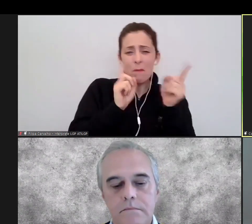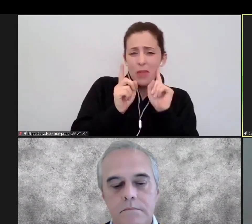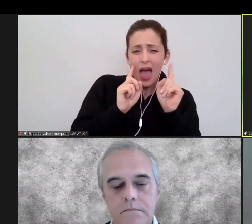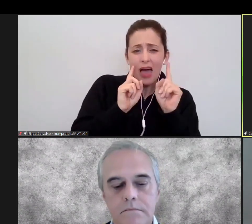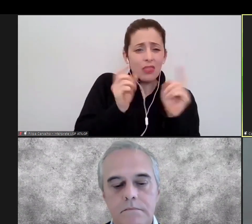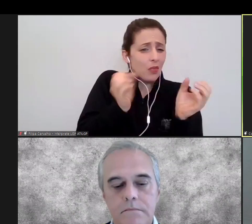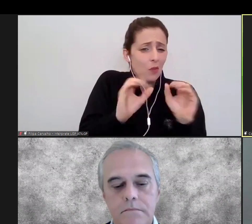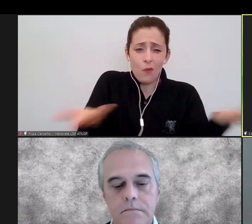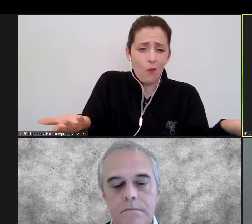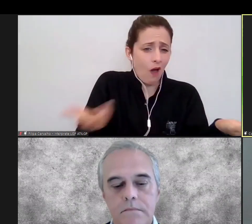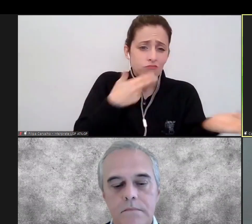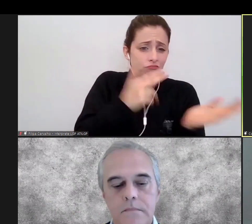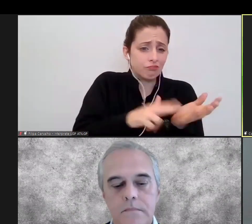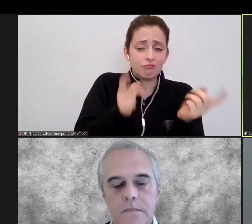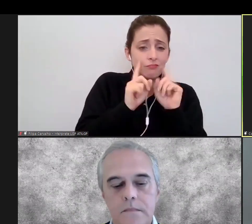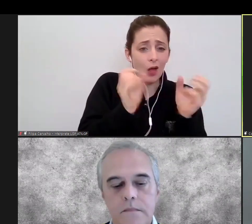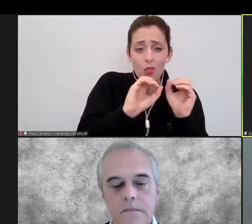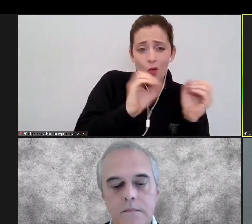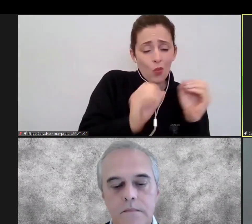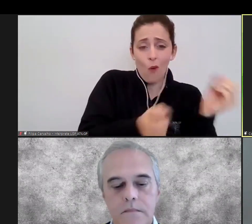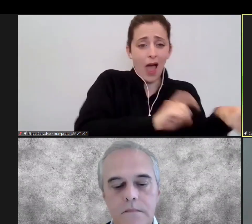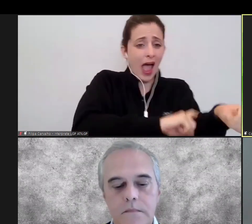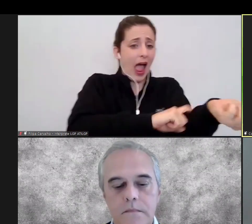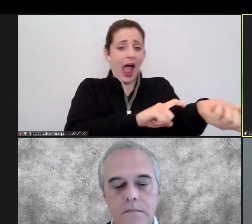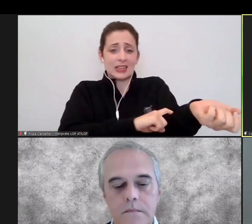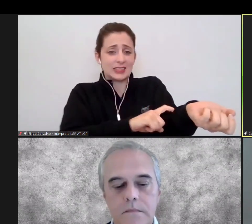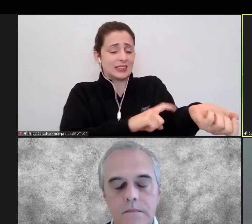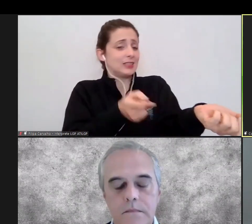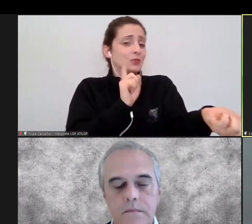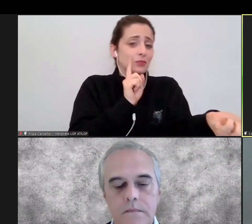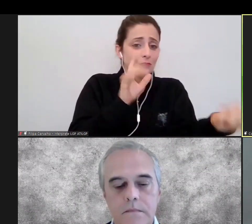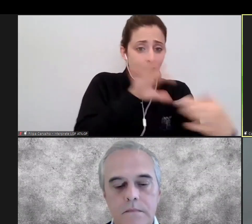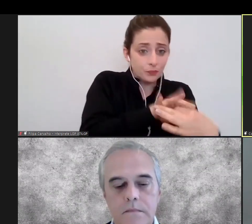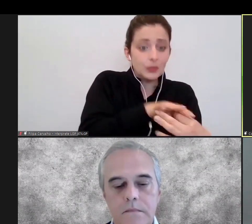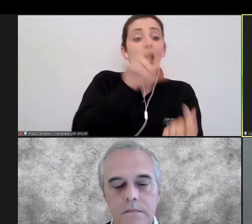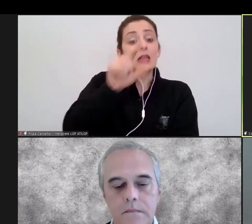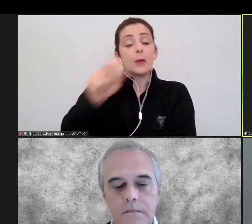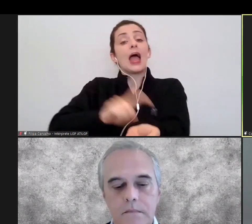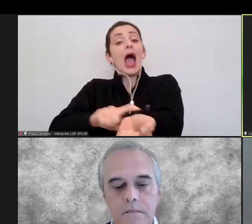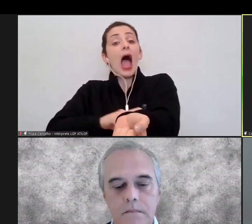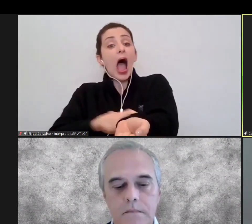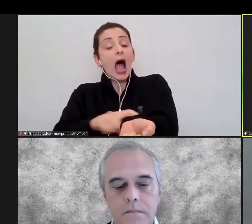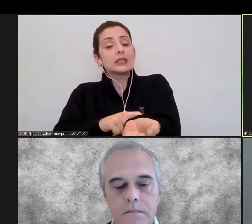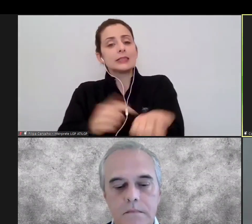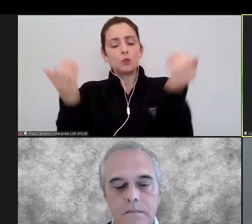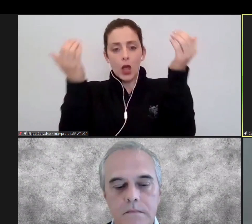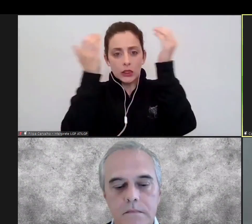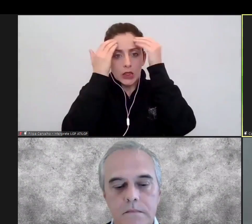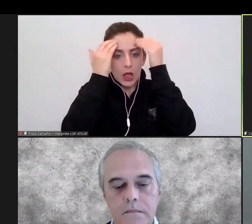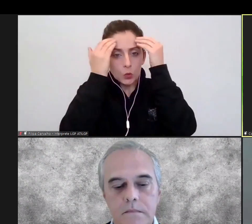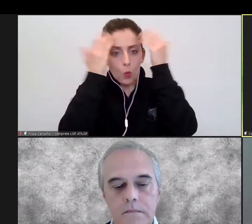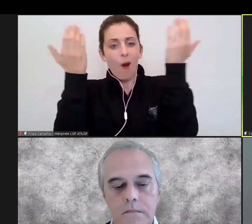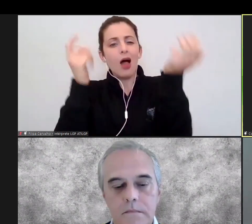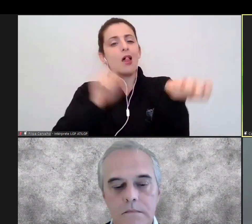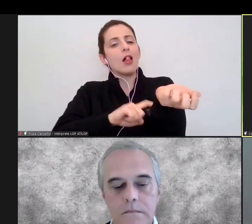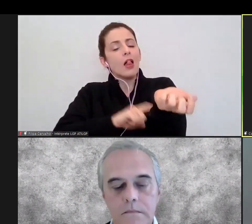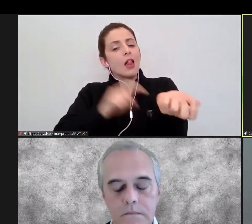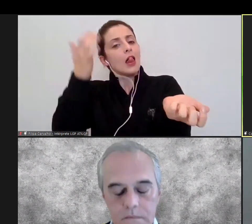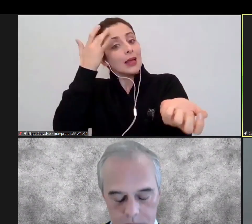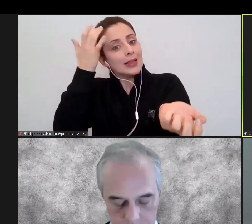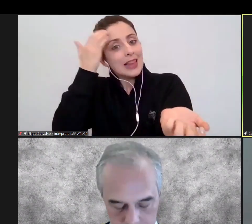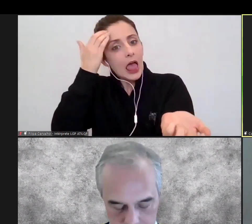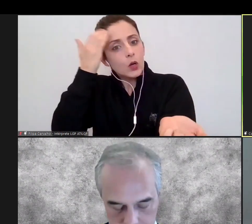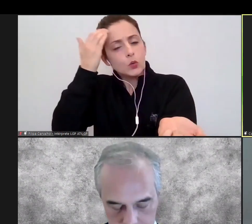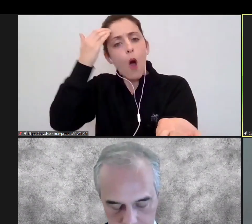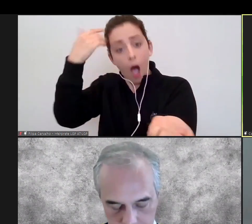verdade. Além do racismo recreativo, nós encontramos também aqui o racismo intelectual. Este é muito importante e não se fala nele, mas ele existe,